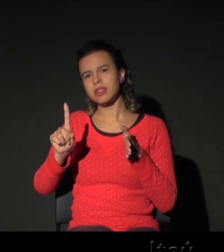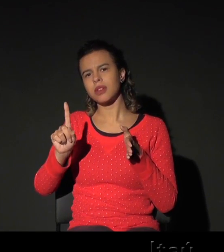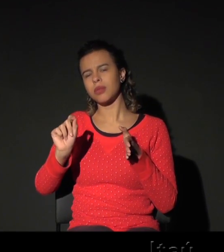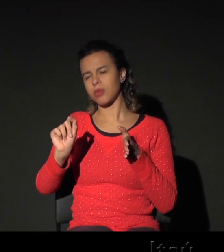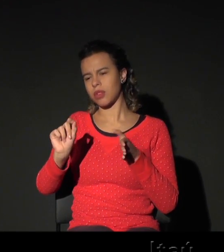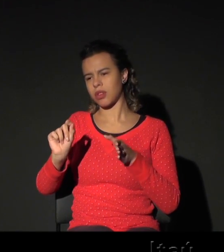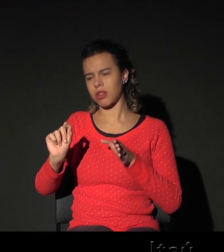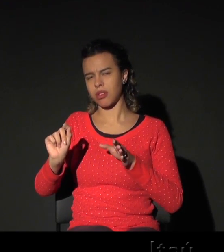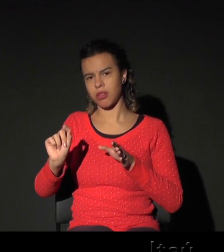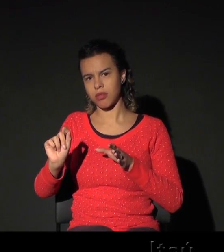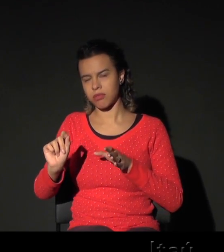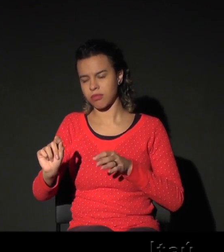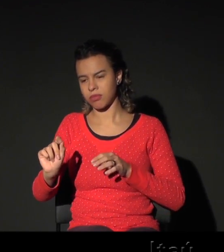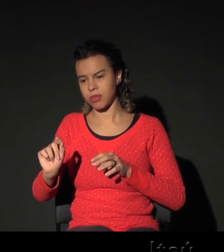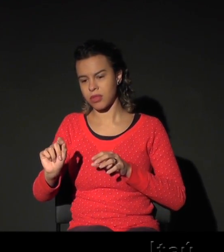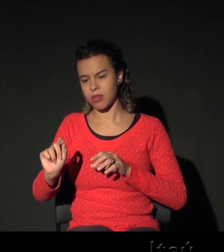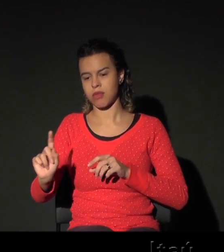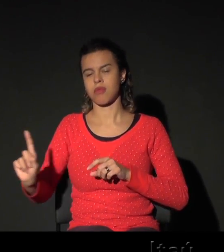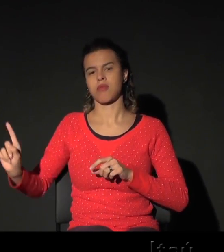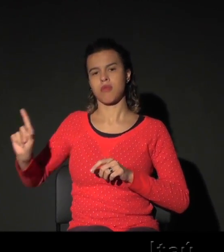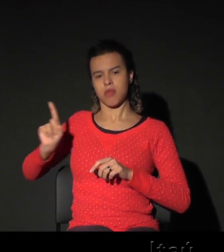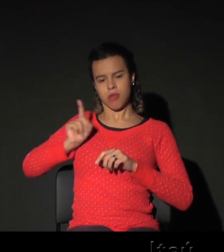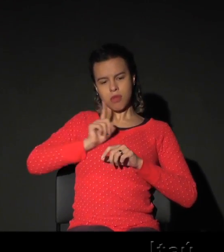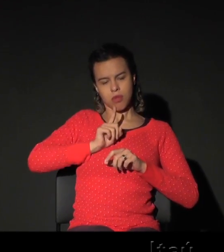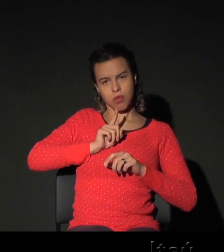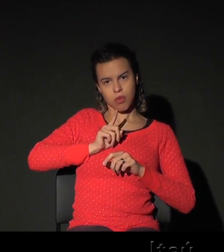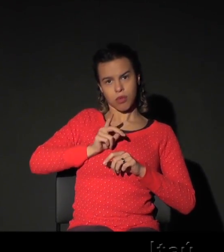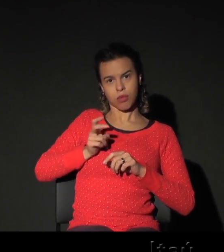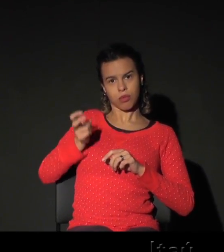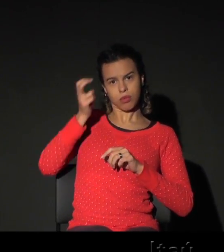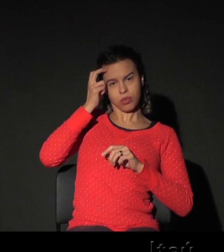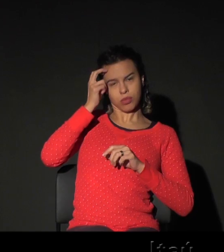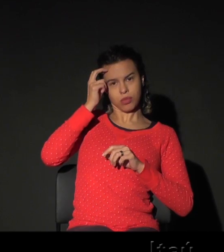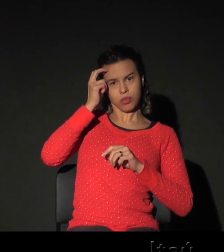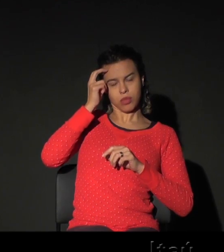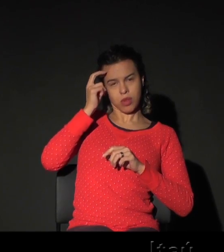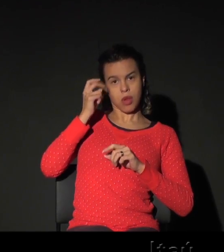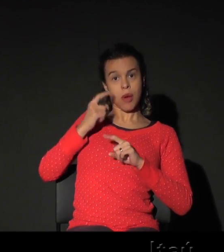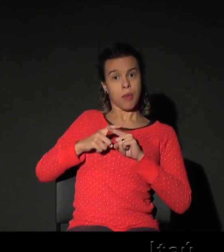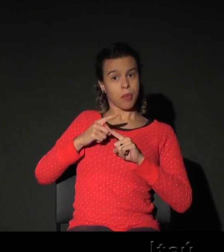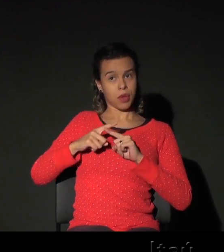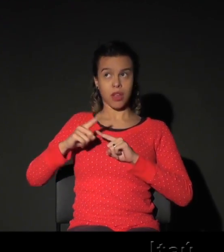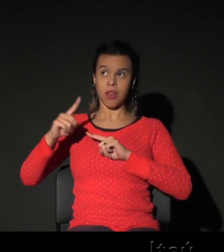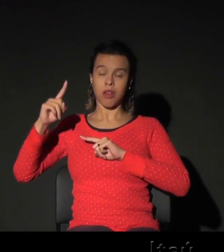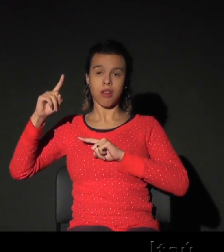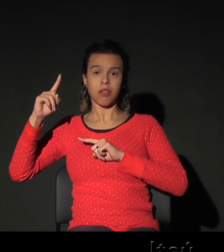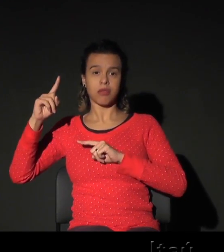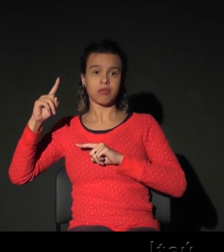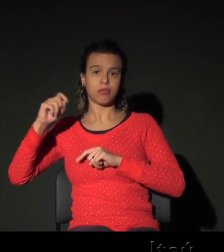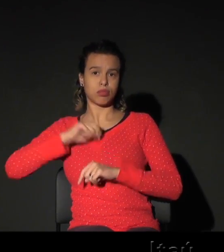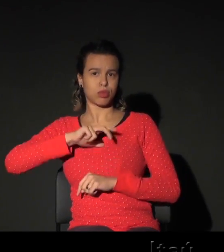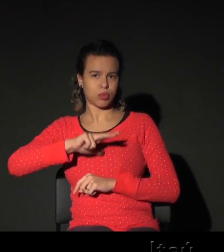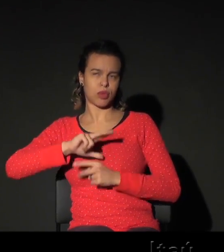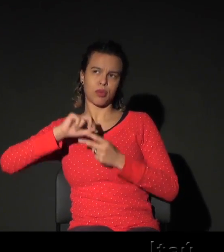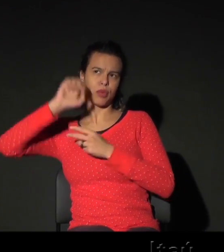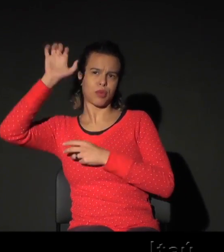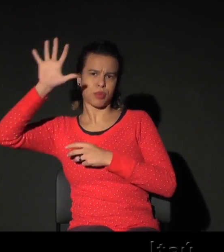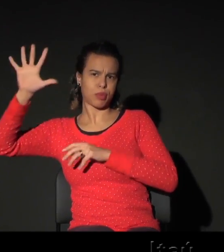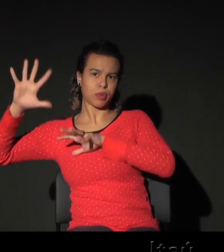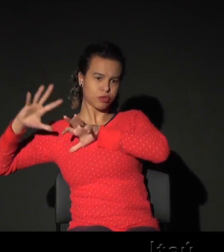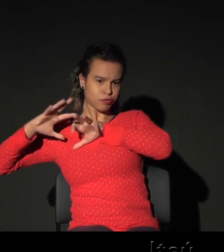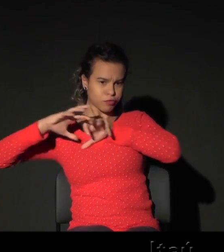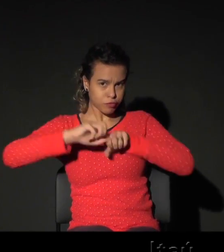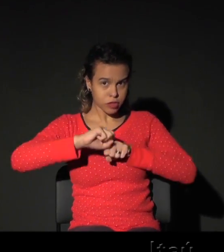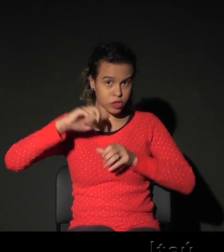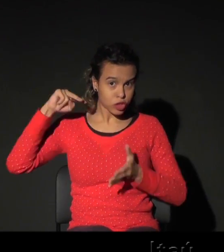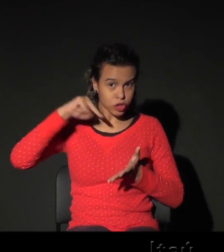cultural porque o colonizador aqui chegou e aqui estuprou as nossas mulheres não só indígena como negras